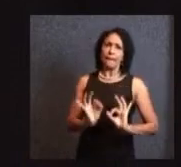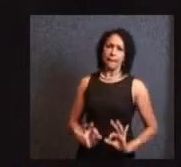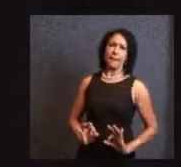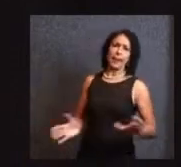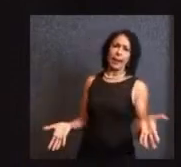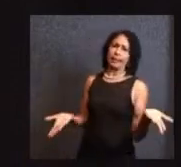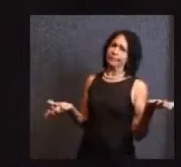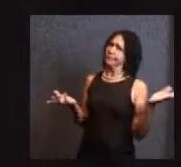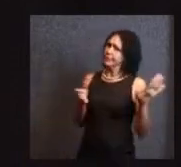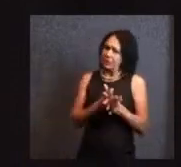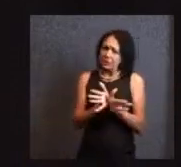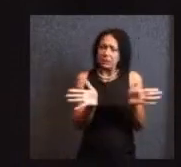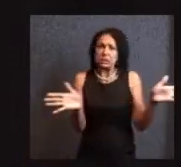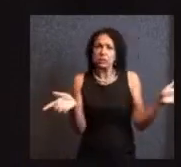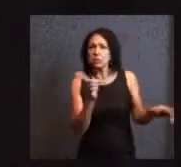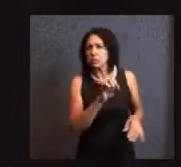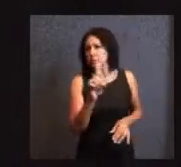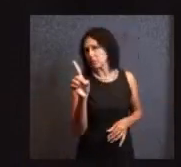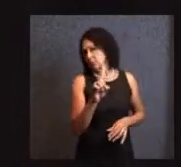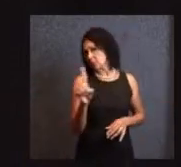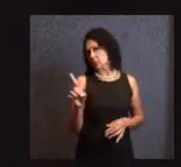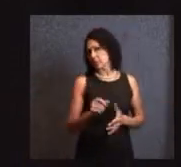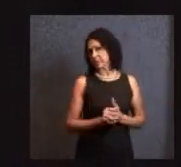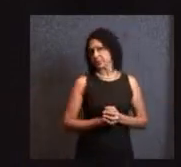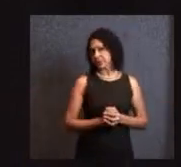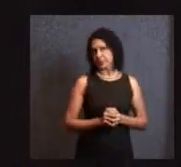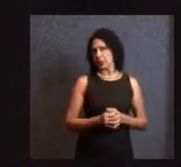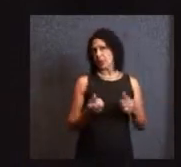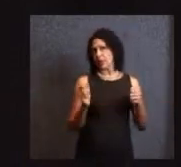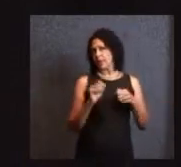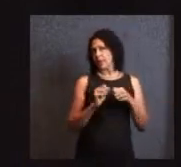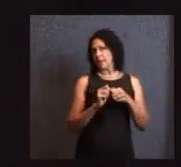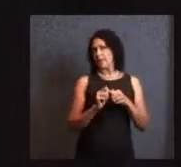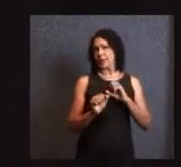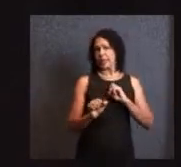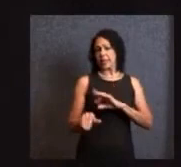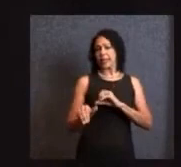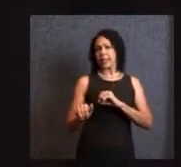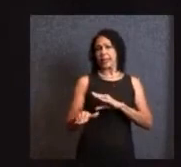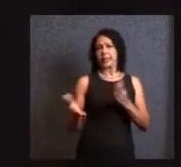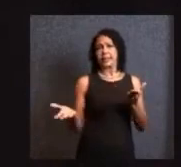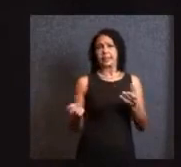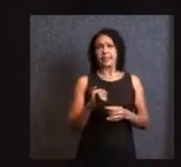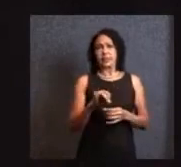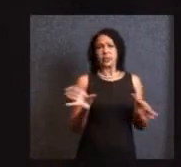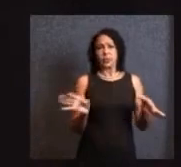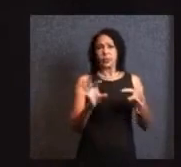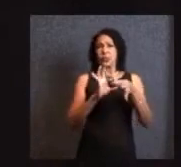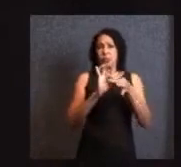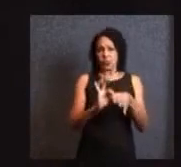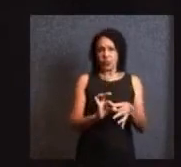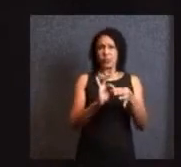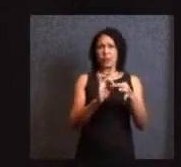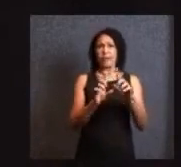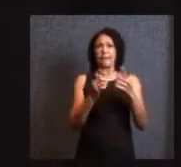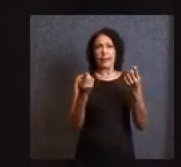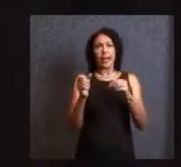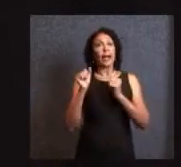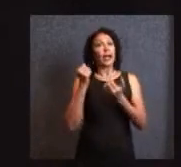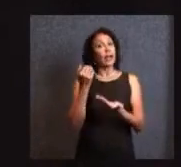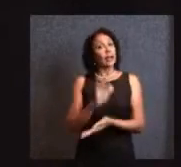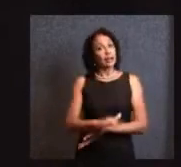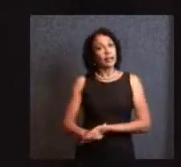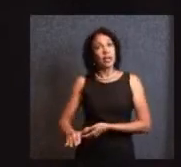Não tem como fazer ensino em nenhuma dos segmentos sem essa integração. Mas na educação infantil